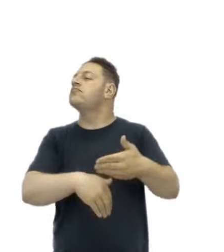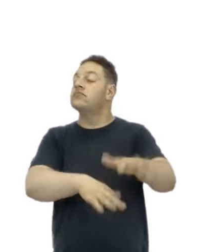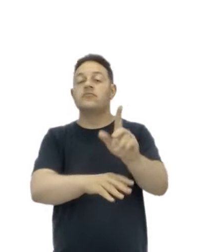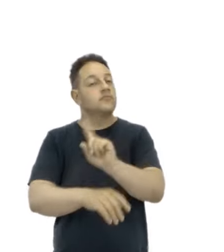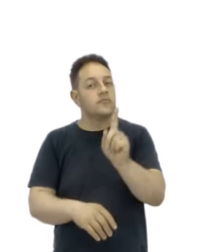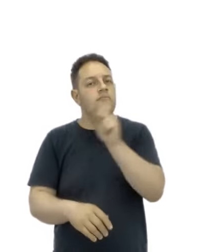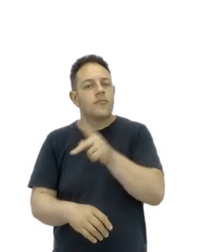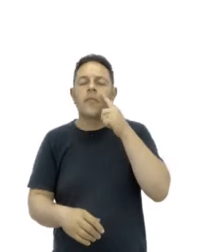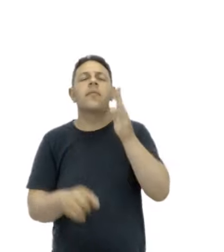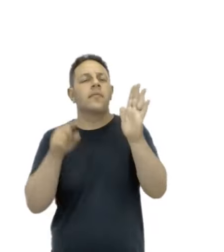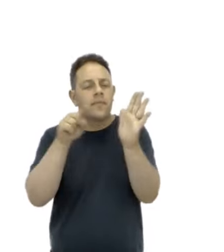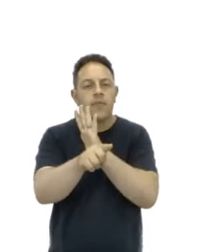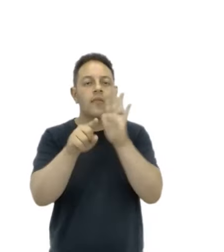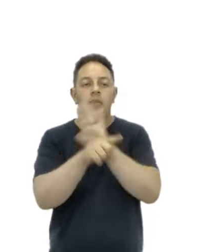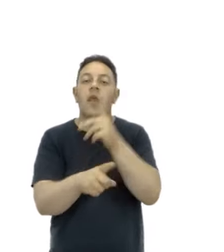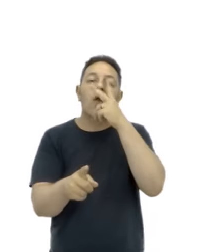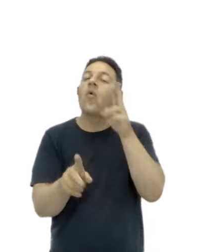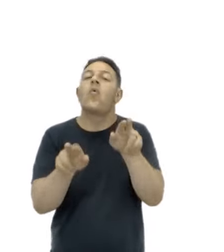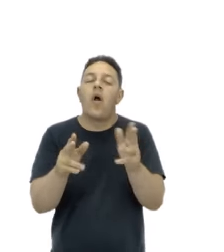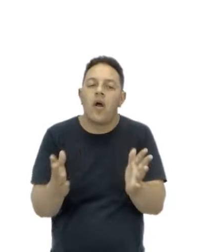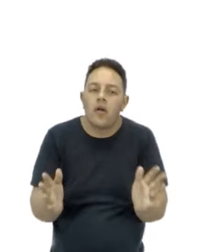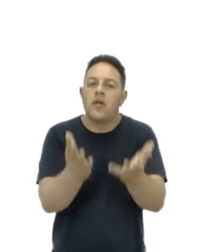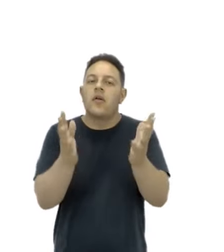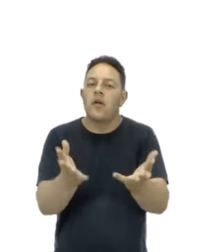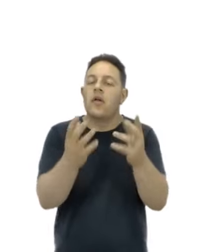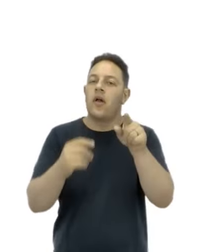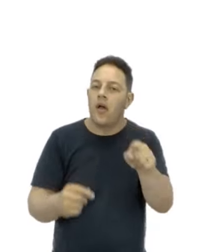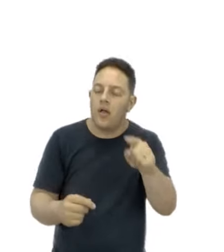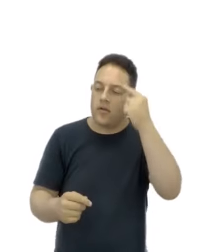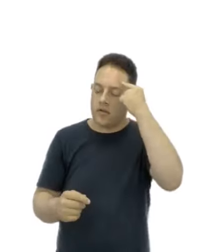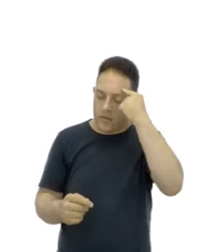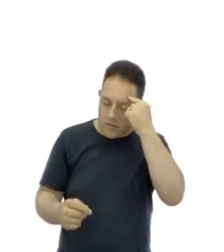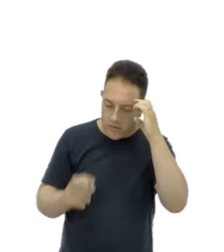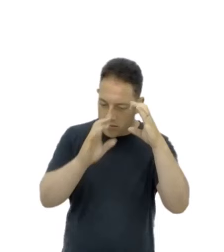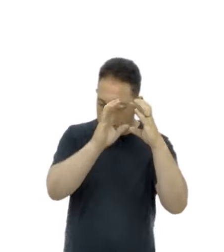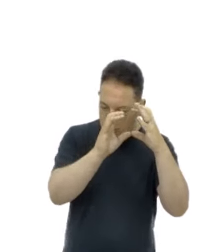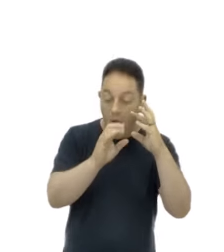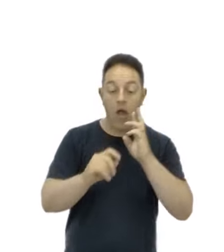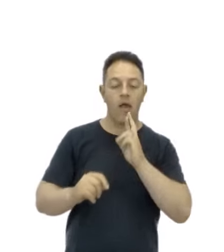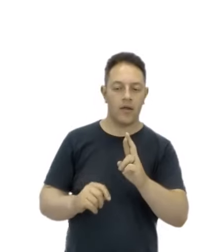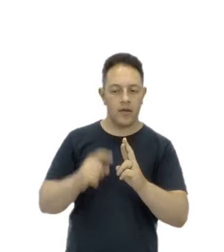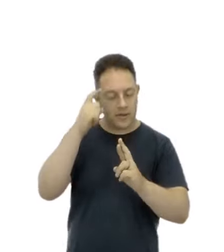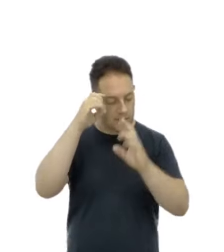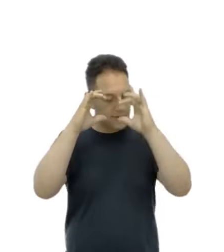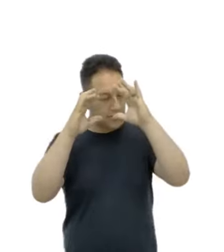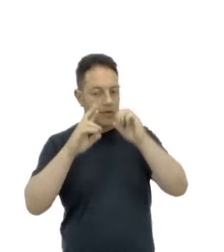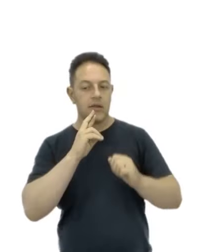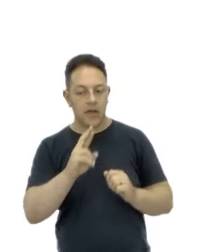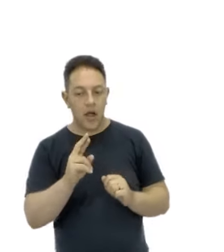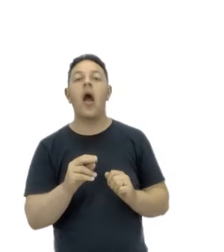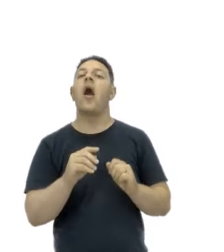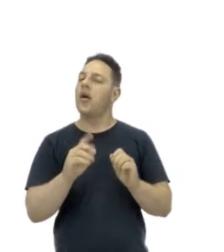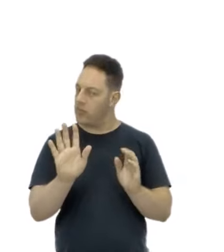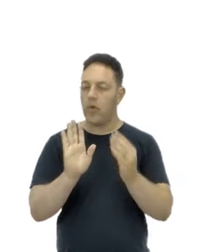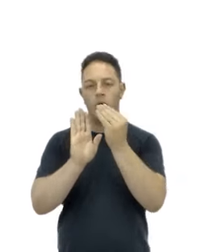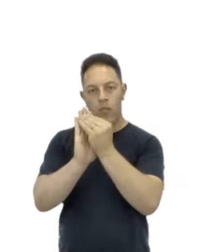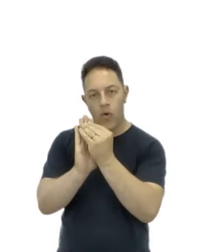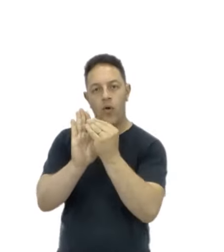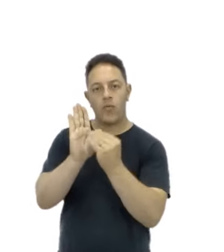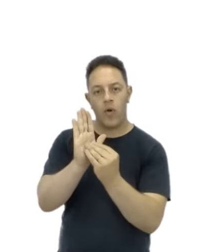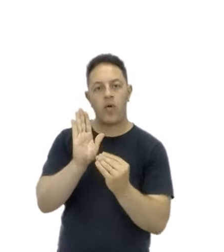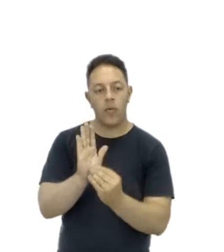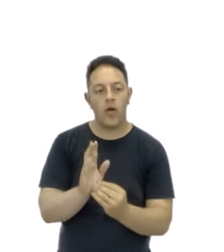incentive o raciocínio, formulando perguntas e registrando os resultados parciais, para que possam ter